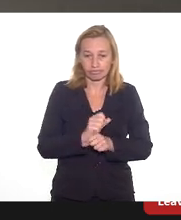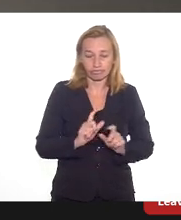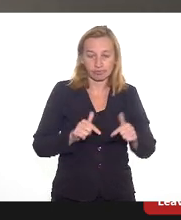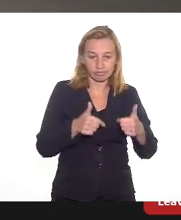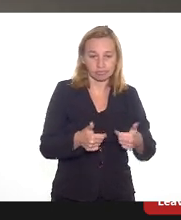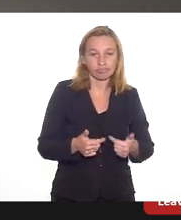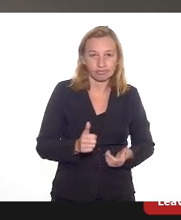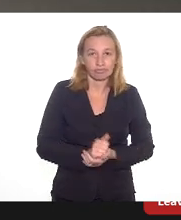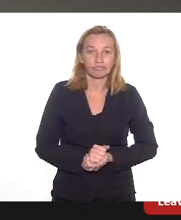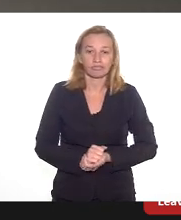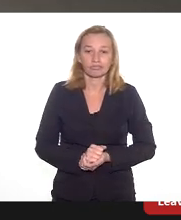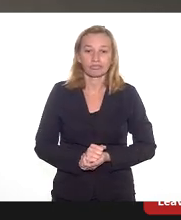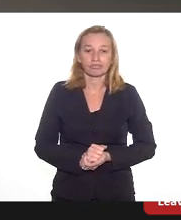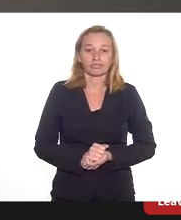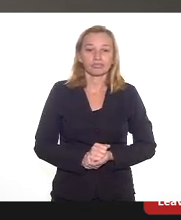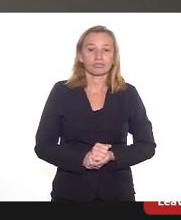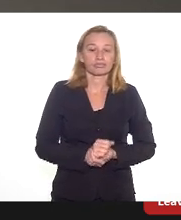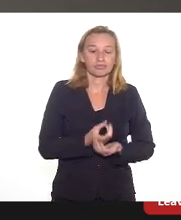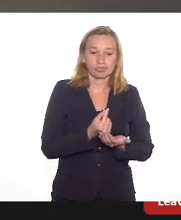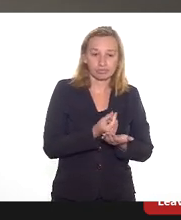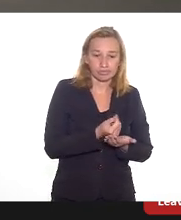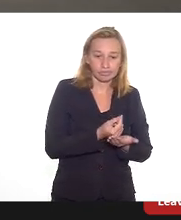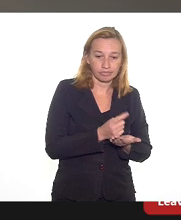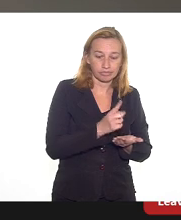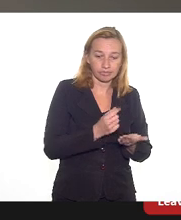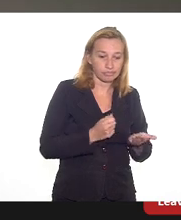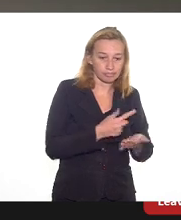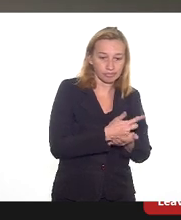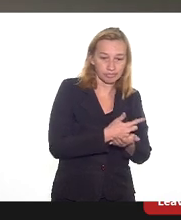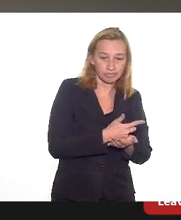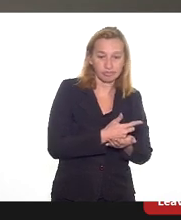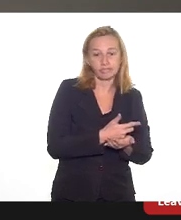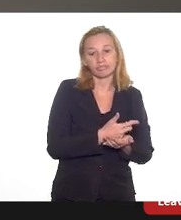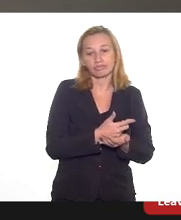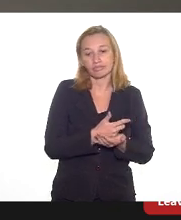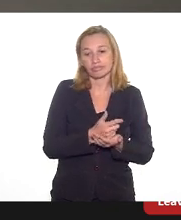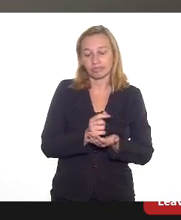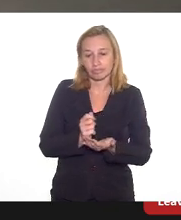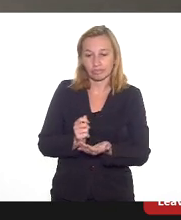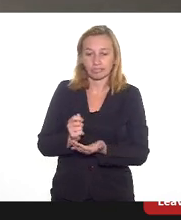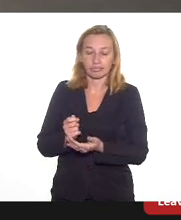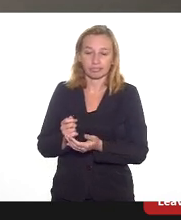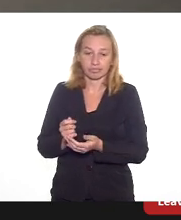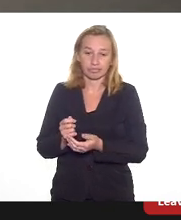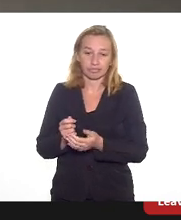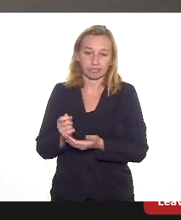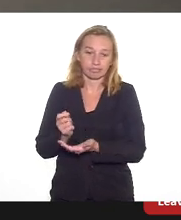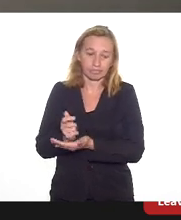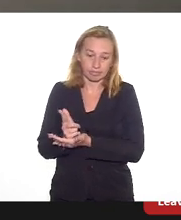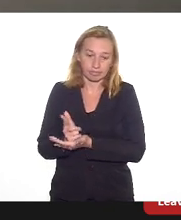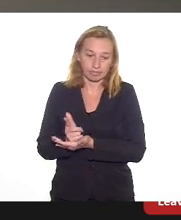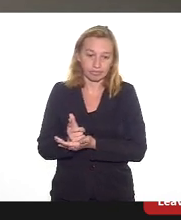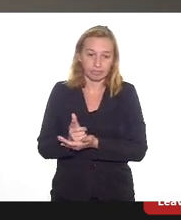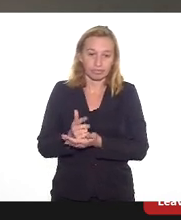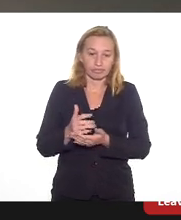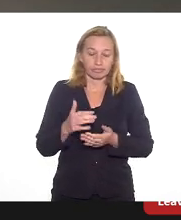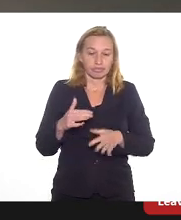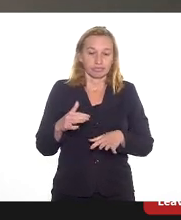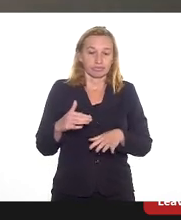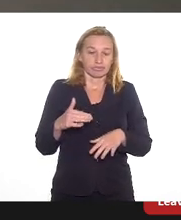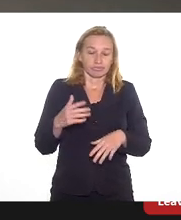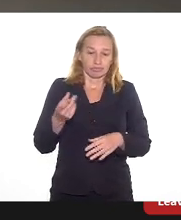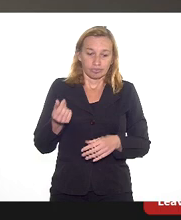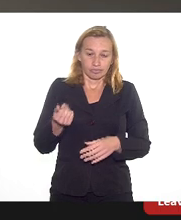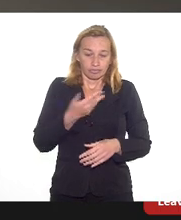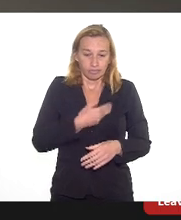sendo compromissado, do que não foi gasto do ano passado, foi uma estratégia. As contas do governo não foram contaminadas pelo não